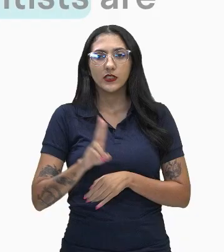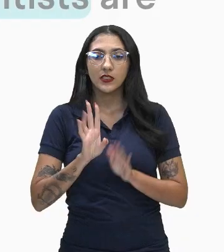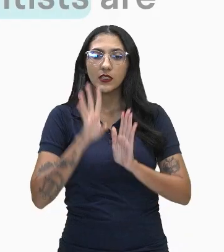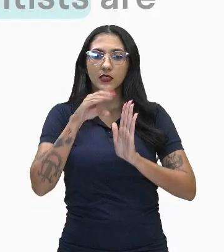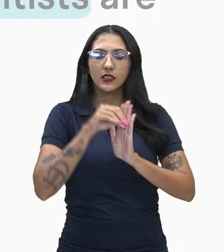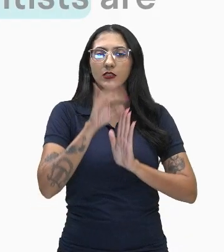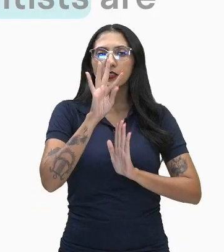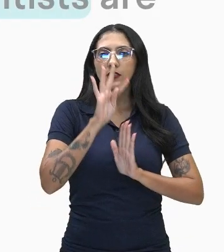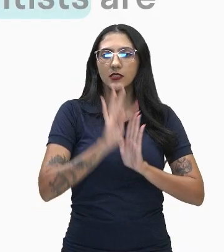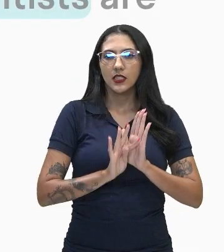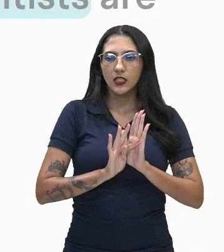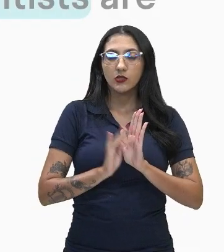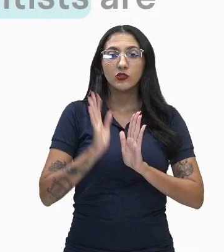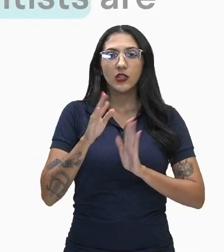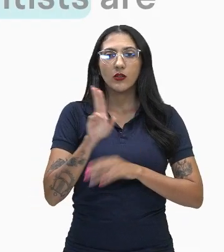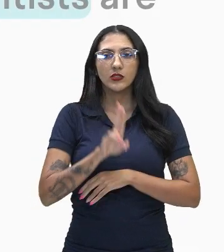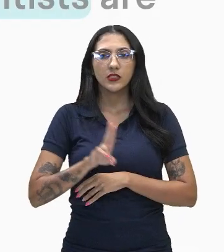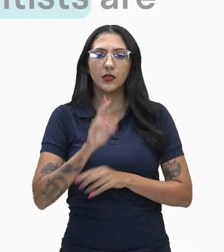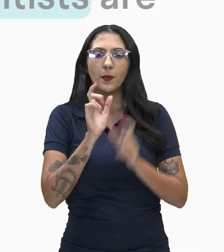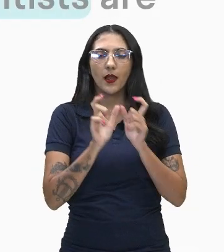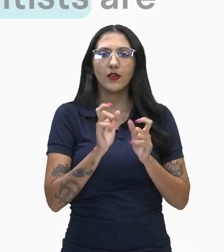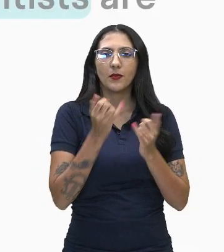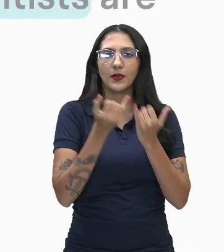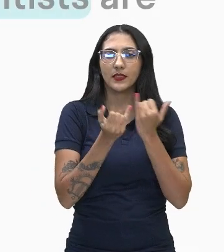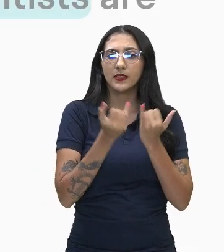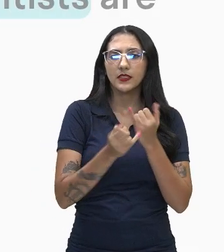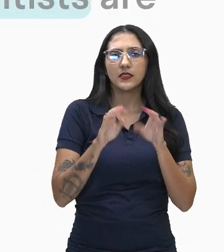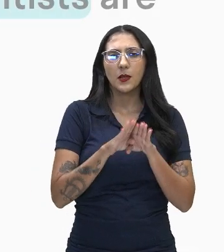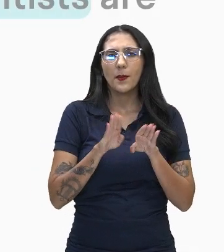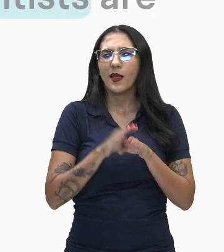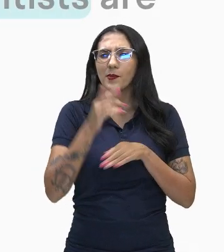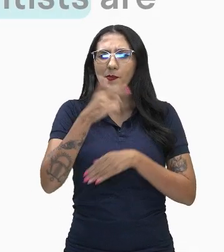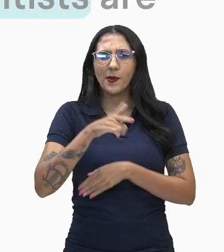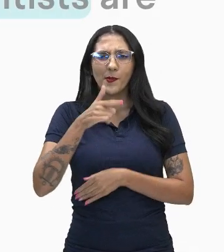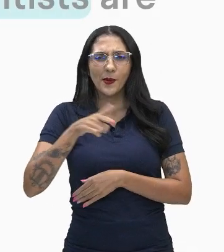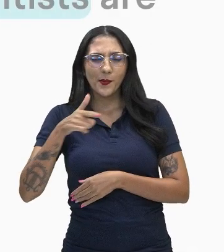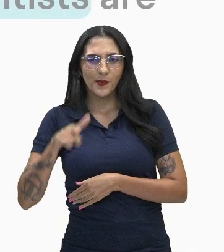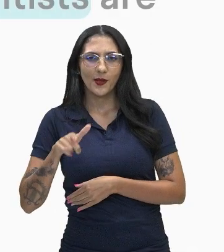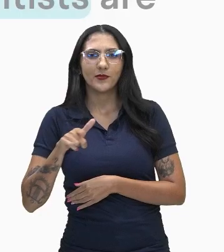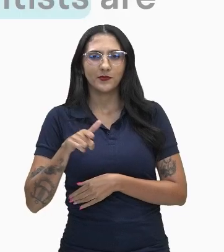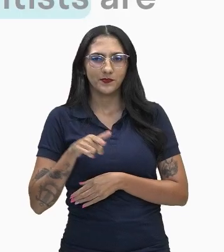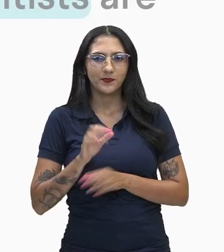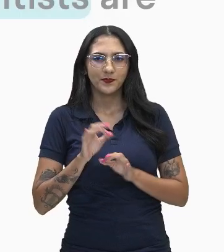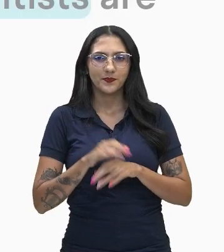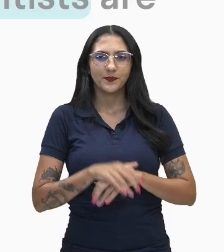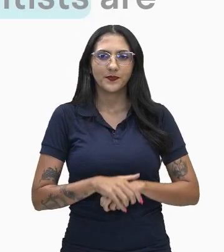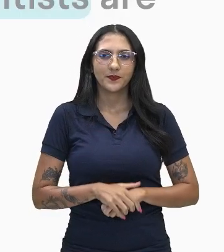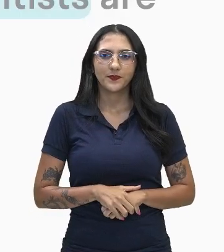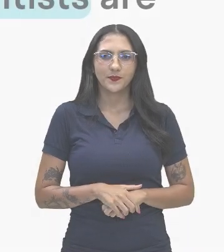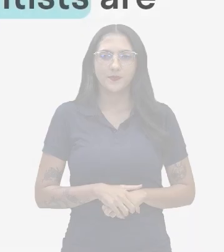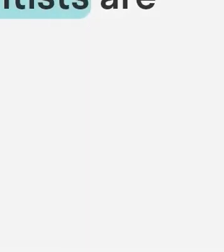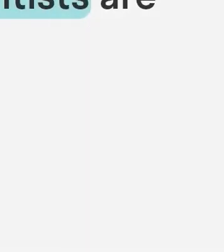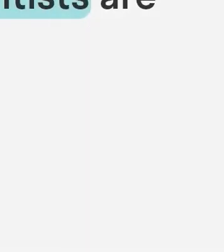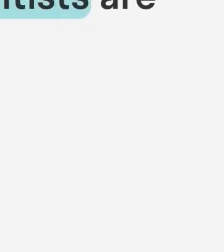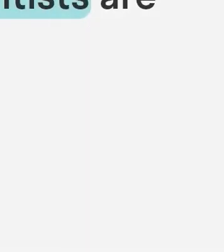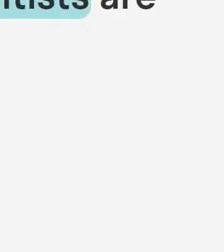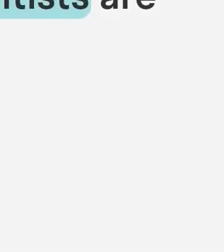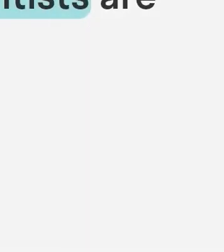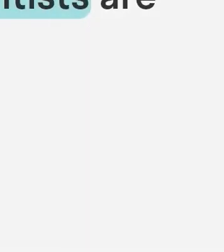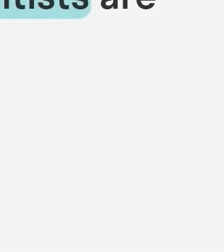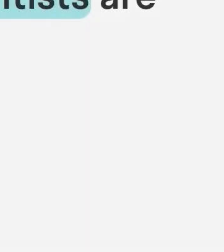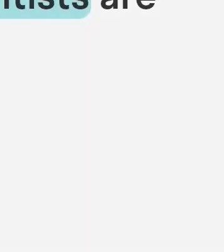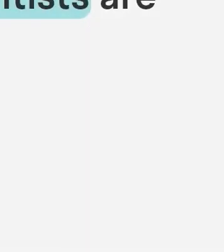utilizando ali as palavras cognatas, palavras repetidas. Primeira coisa é entender do que se trata o texto,